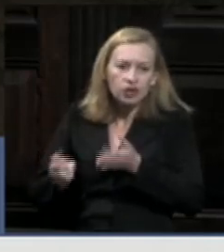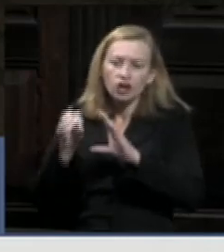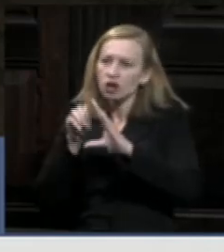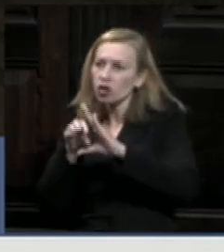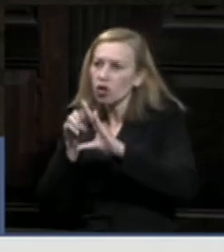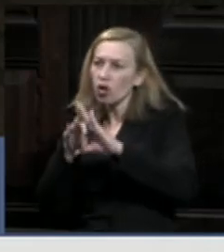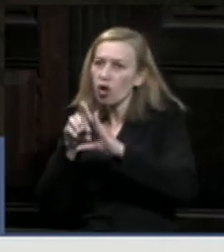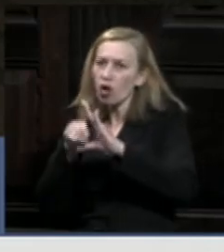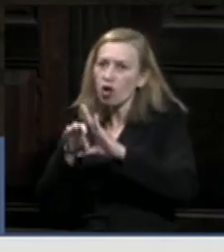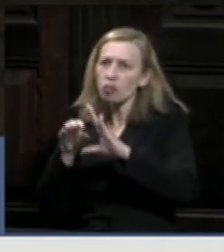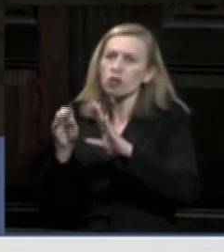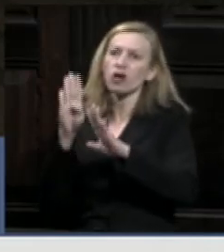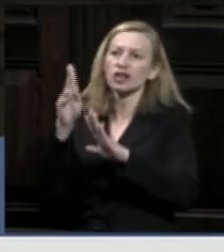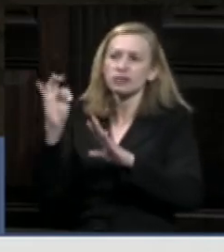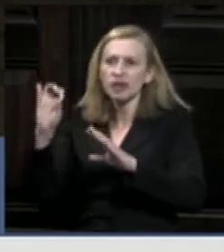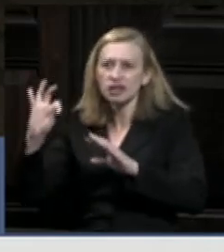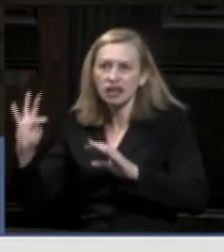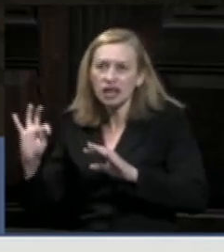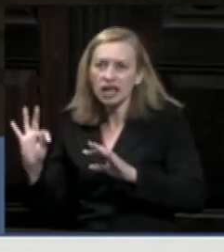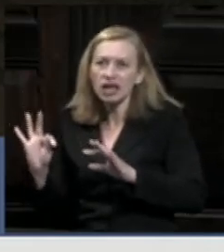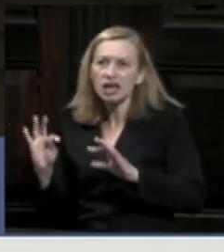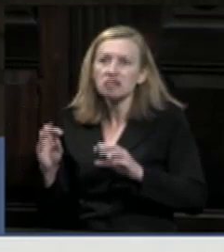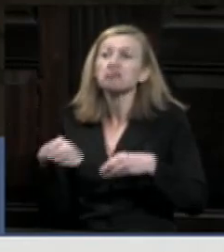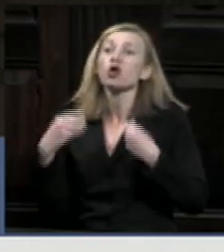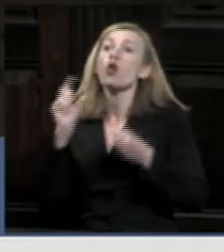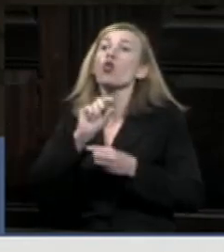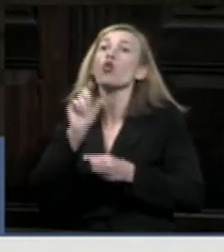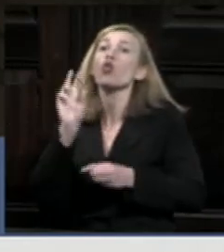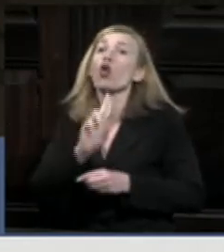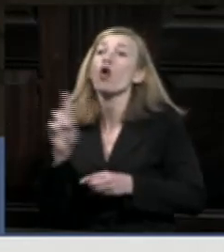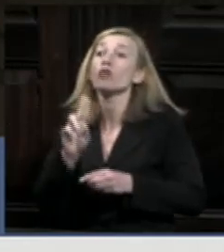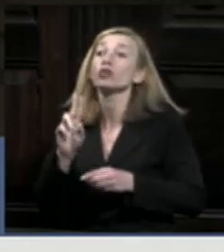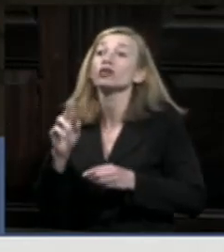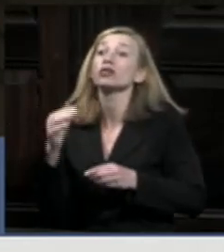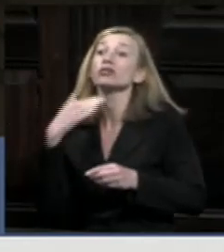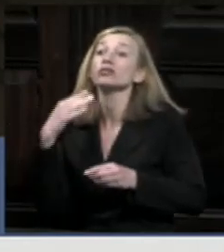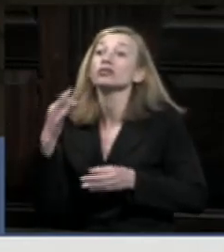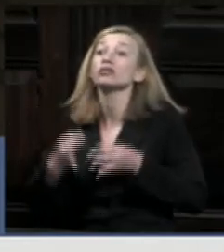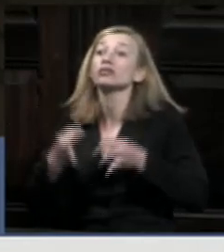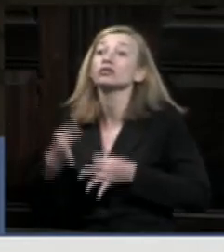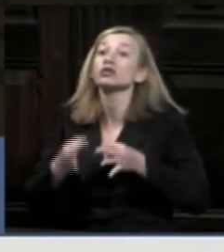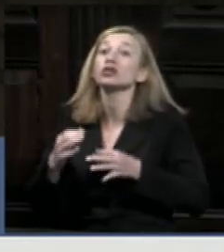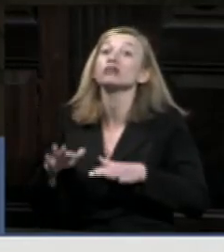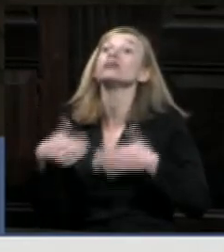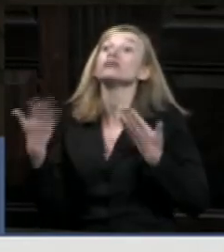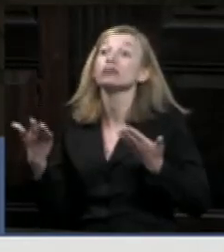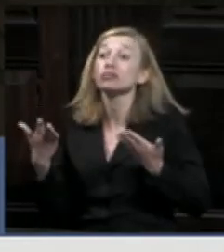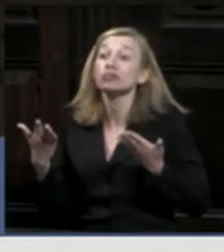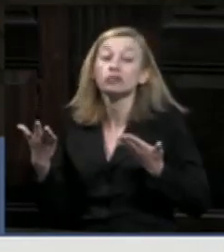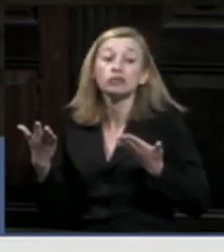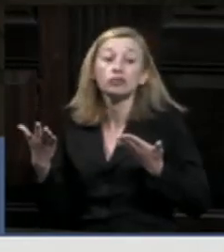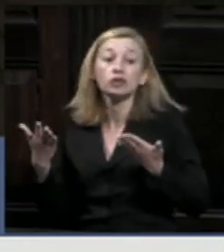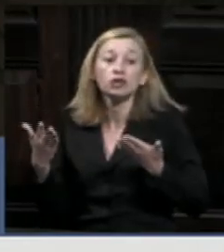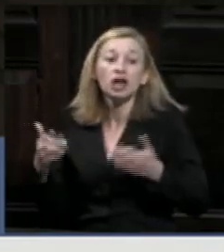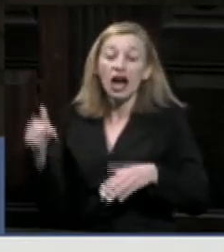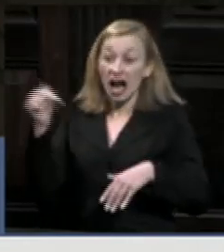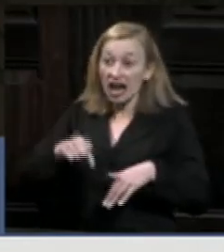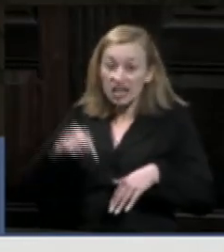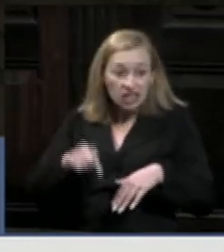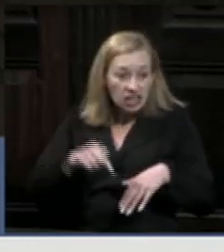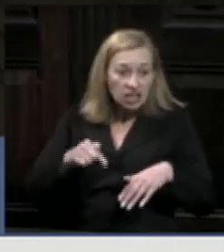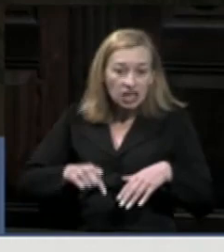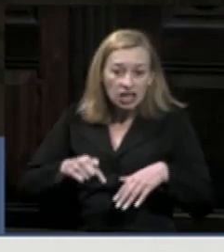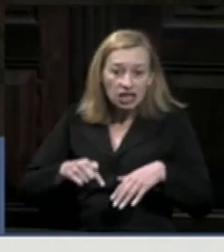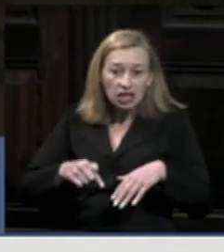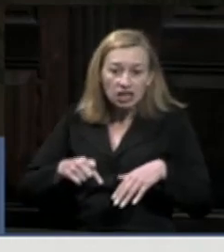todos eles cadê o nome da juíza alguém aqui nessa casa sabe o nome